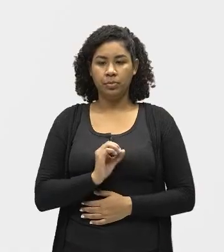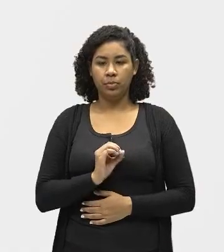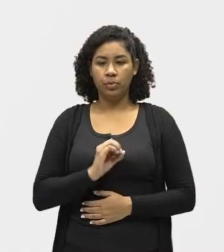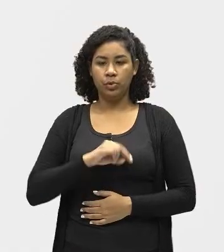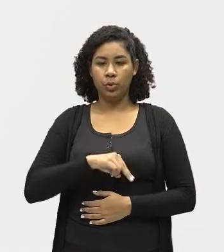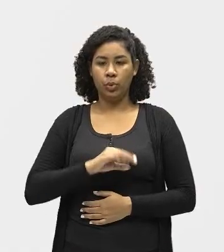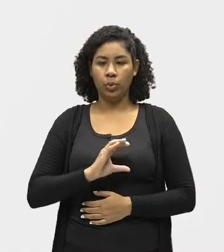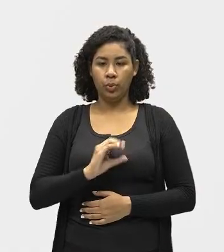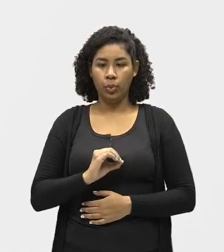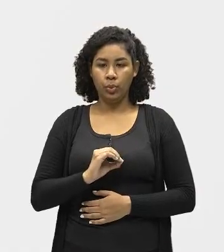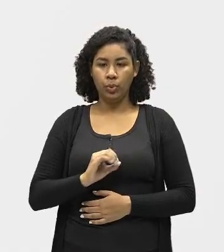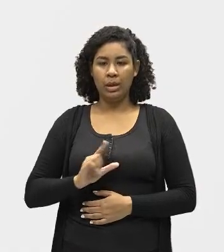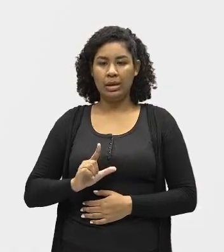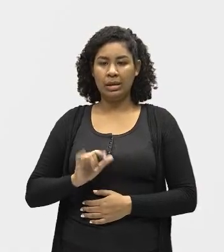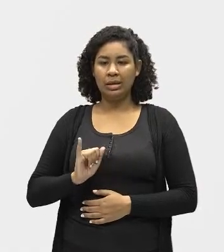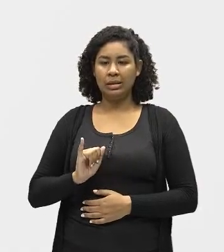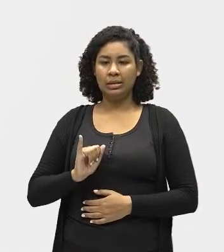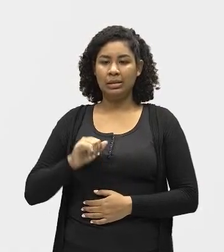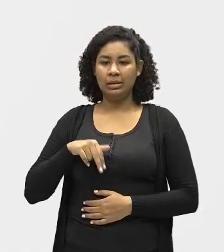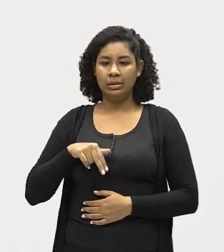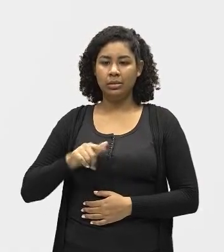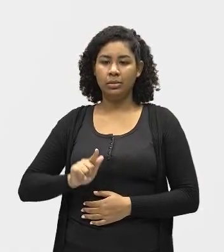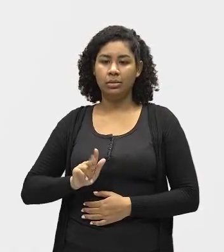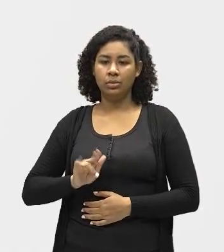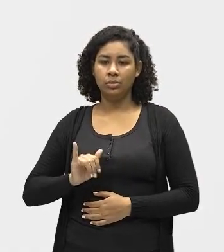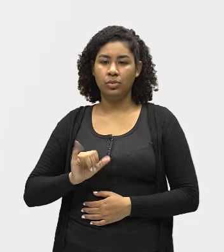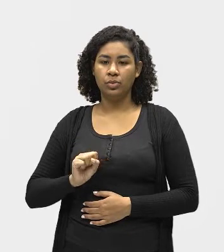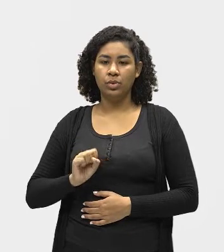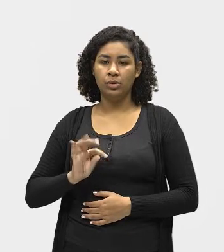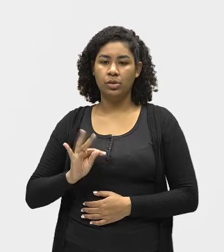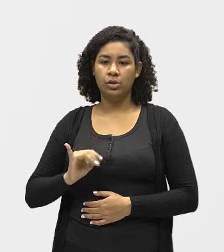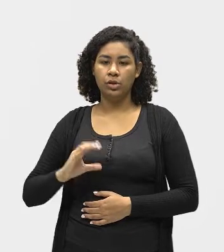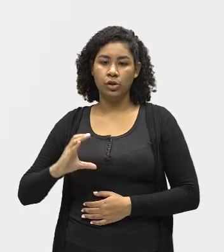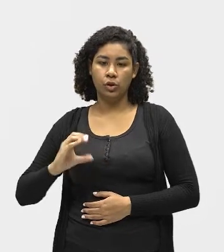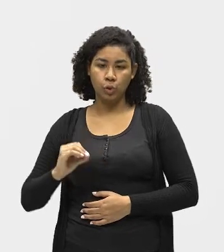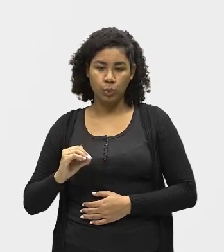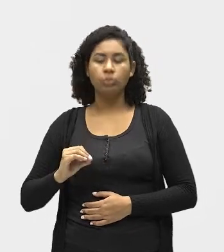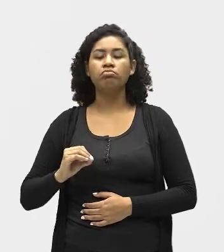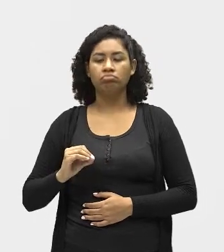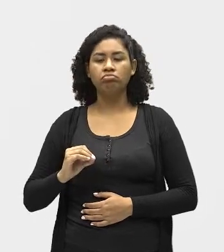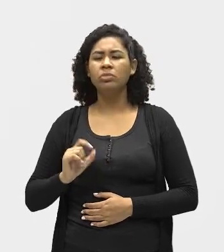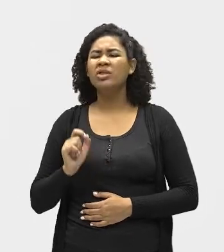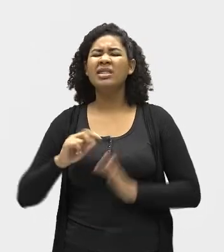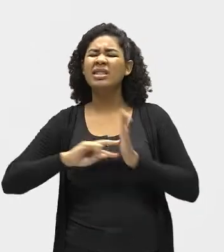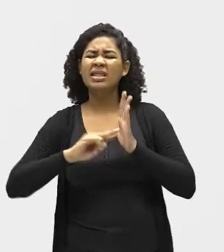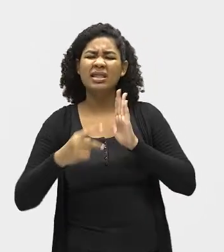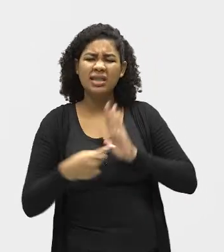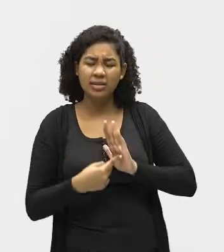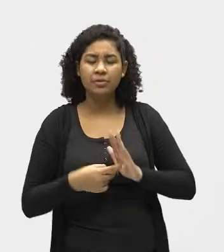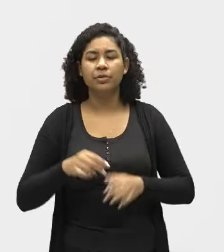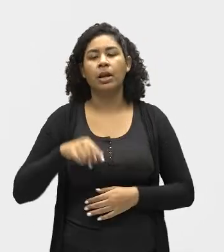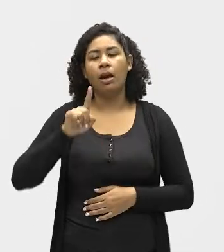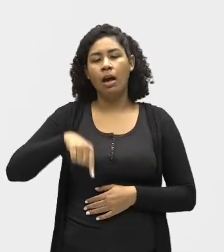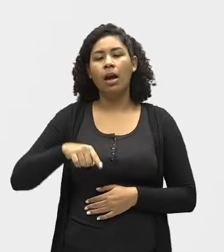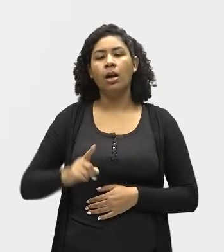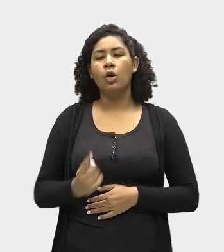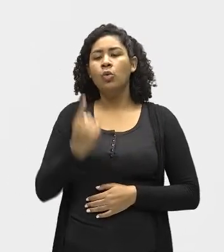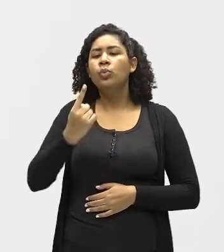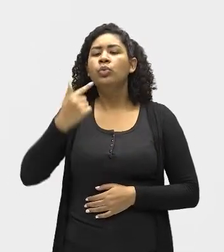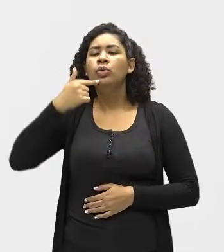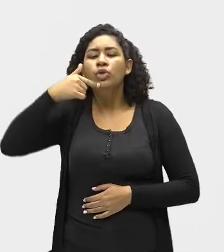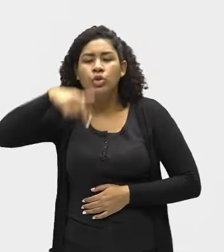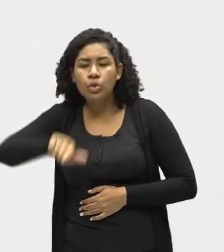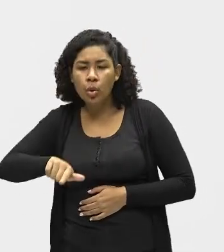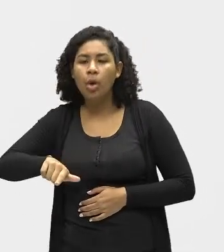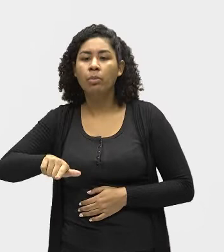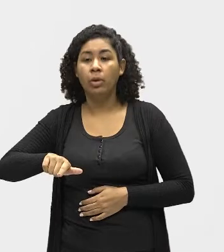tronco linguístico é um conjunto de línguas que tem a mesma origem. Uma língua mais antiga que não